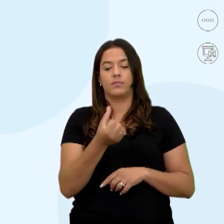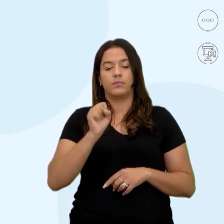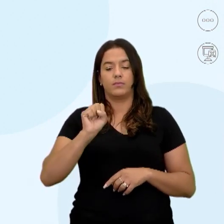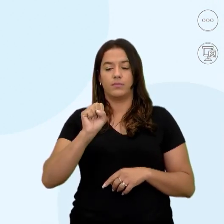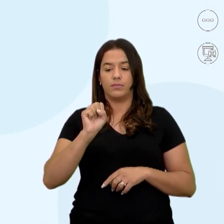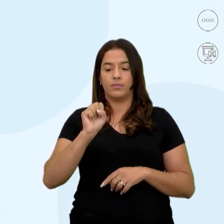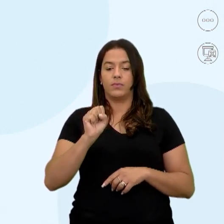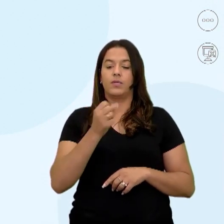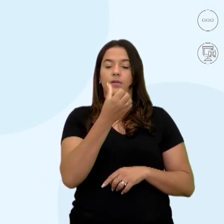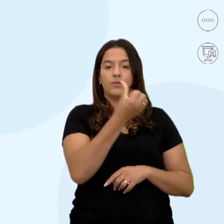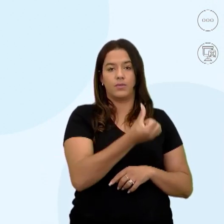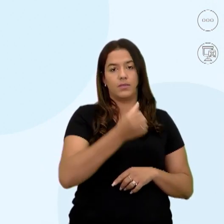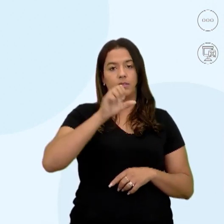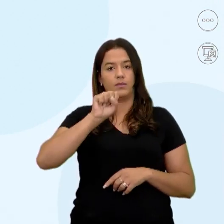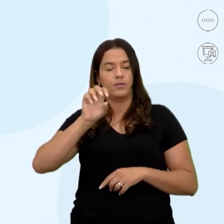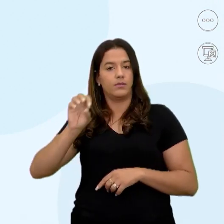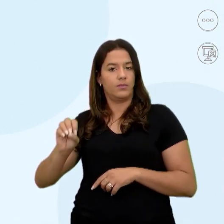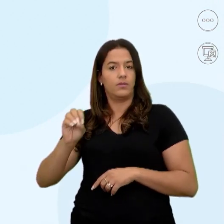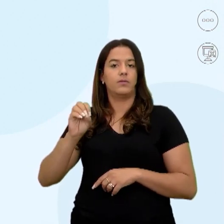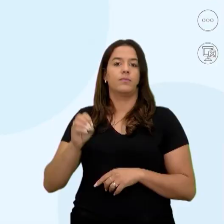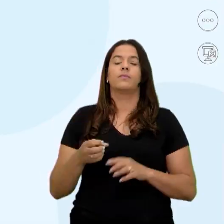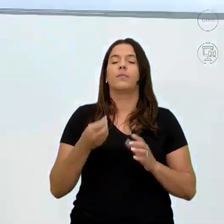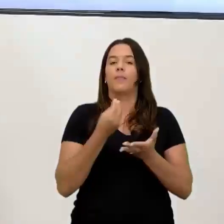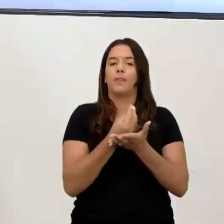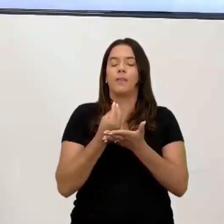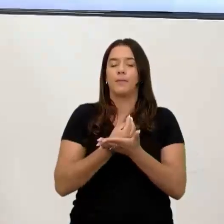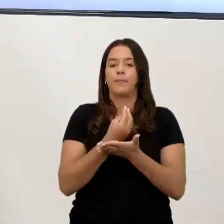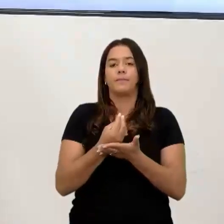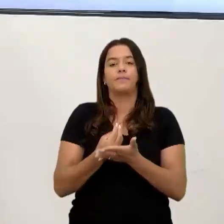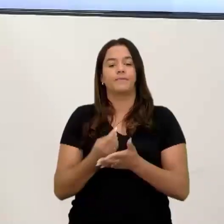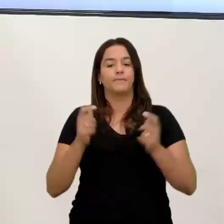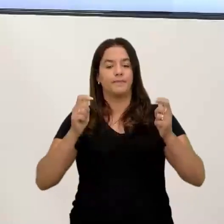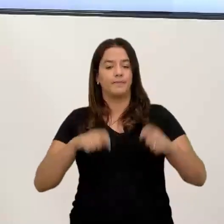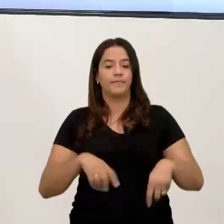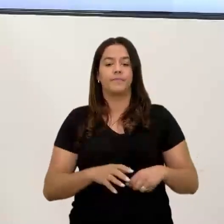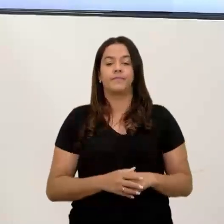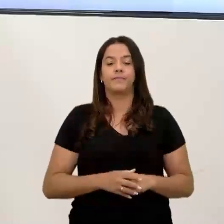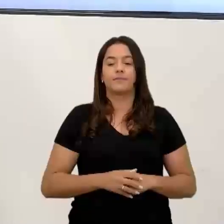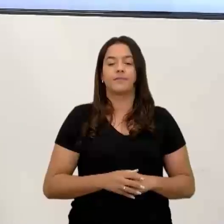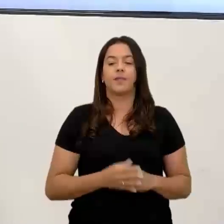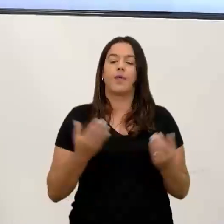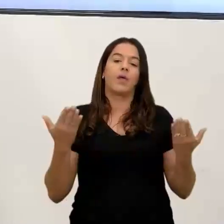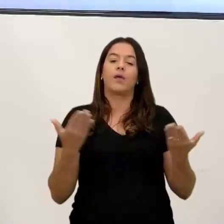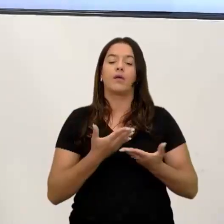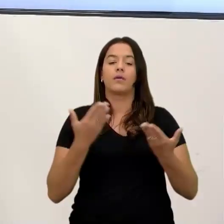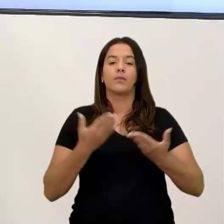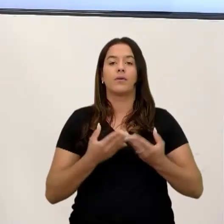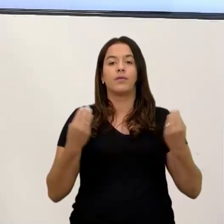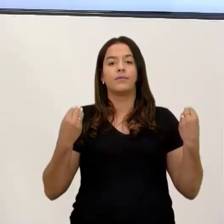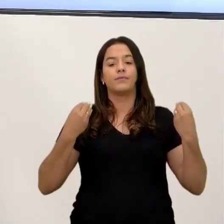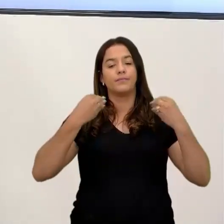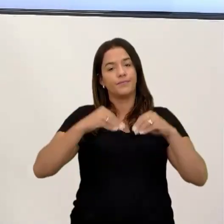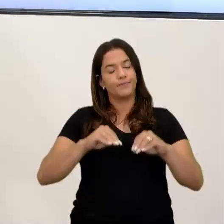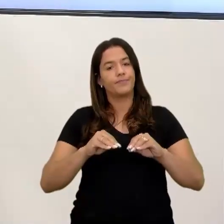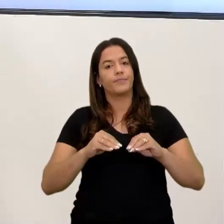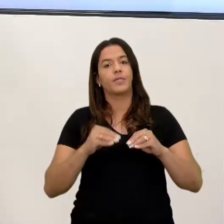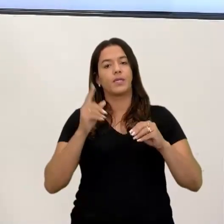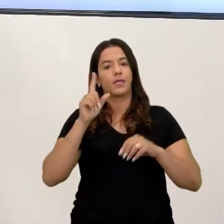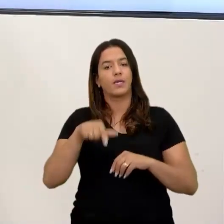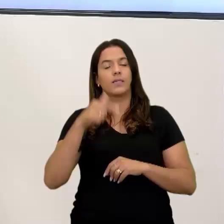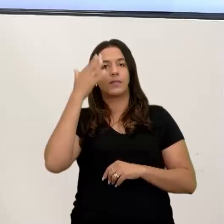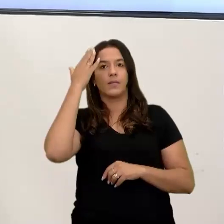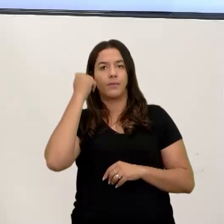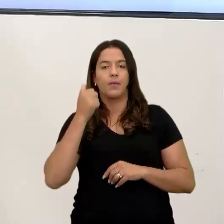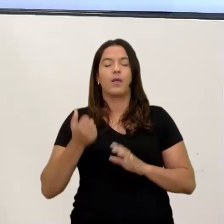então, 680 salgadinhos. Muito bem. Então, agora a gente vai introduzir o conceito de álgebra, né? Se eu quiser